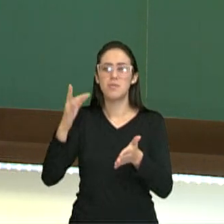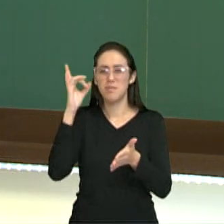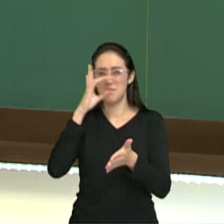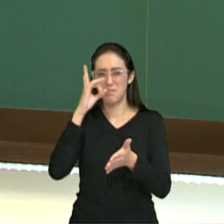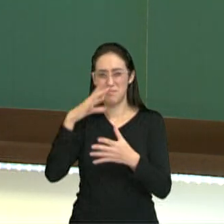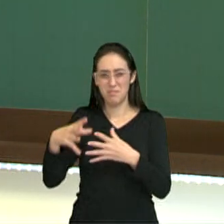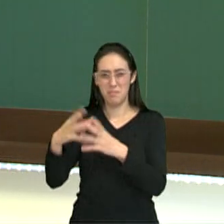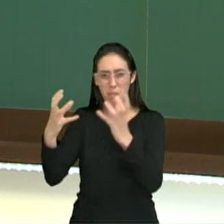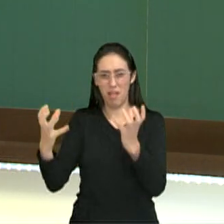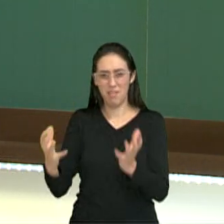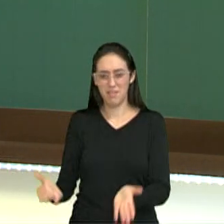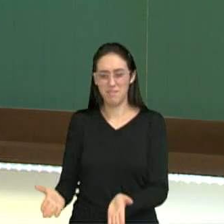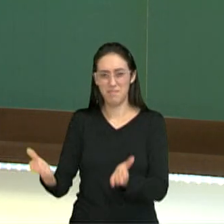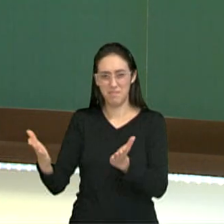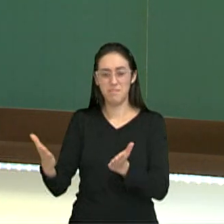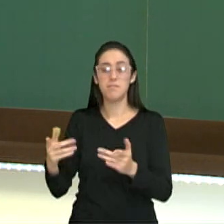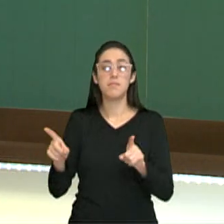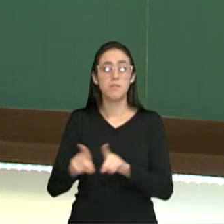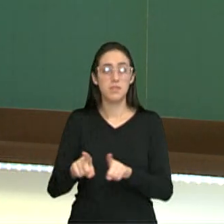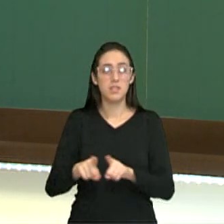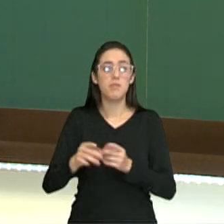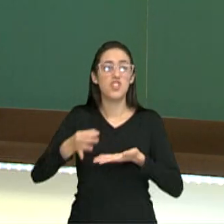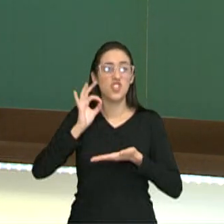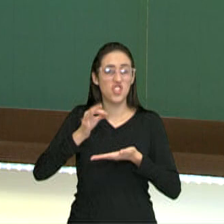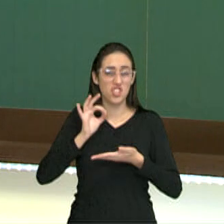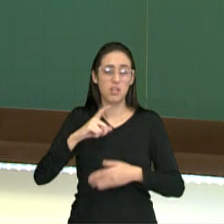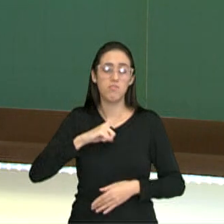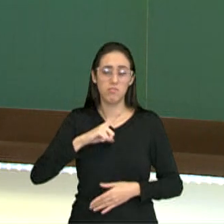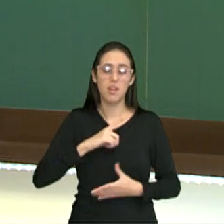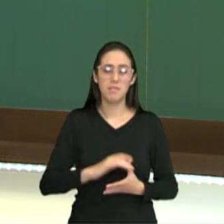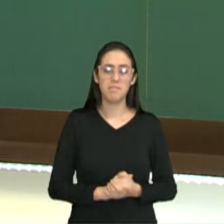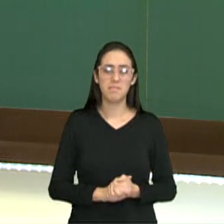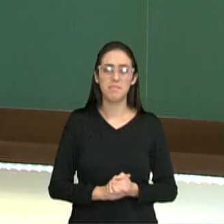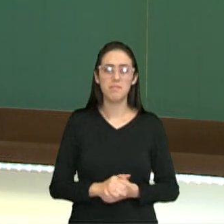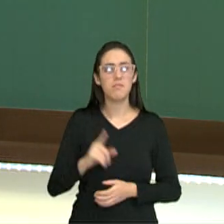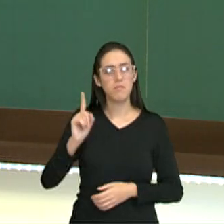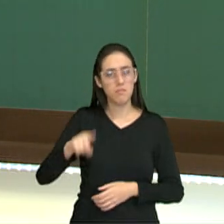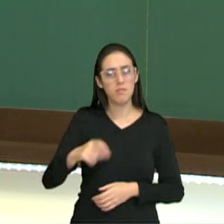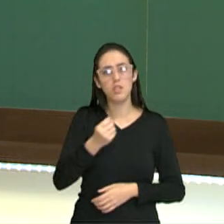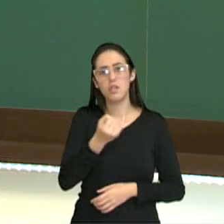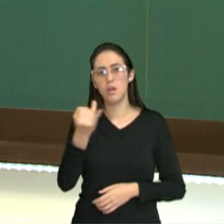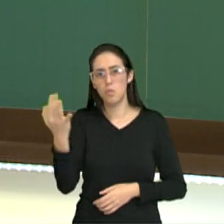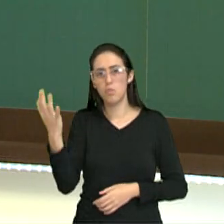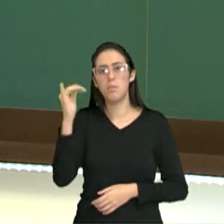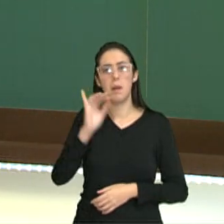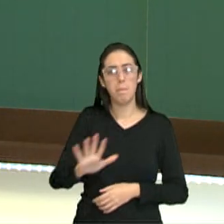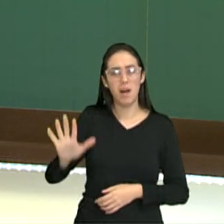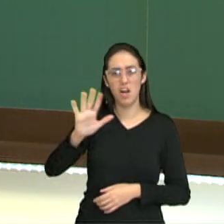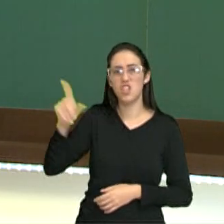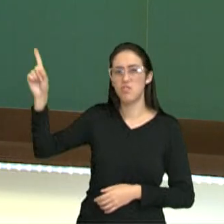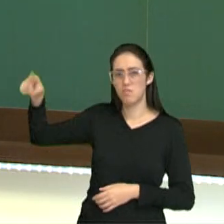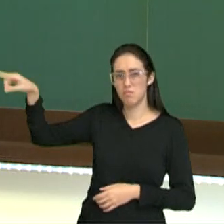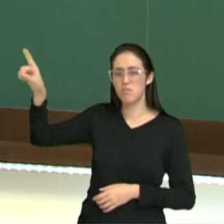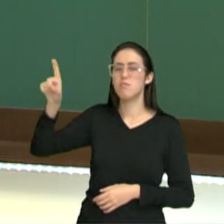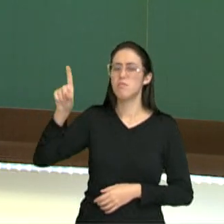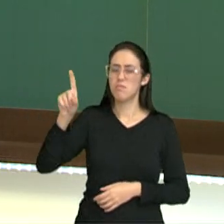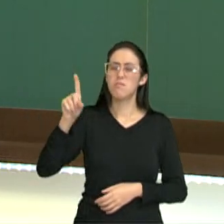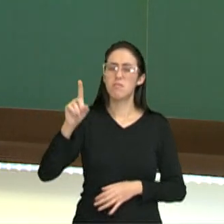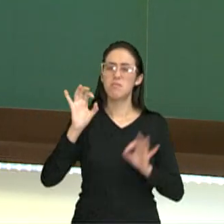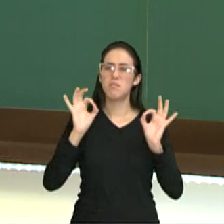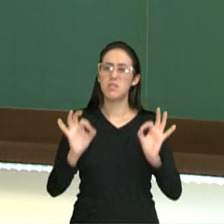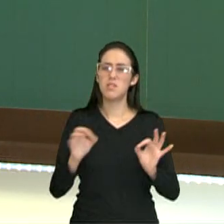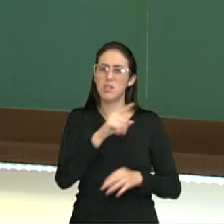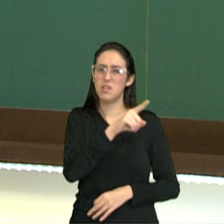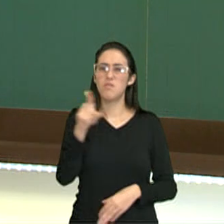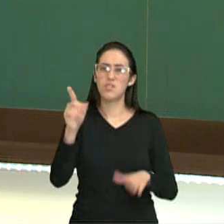né, também tem um formato de tronco de cone. Esses são alguns dos objetos que eu tenho certeza que a grande